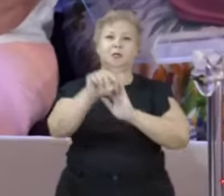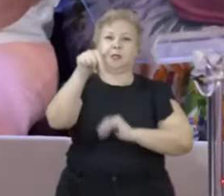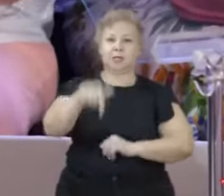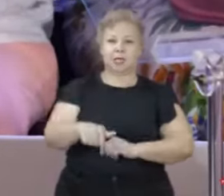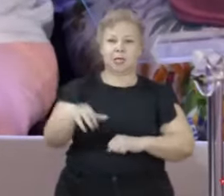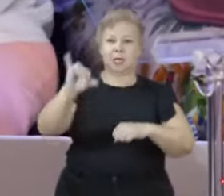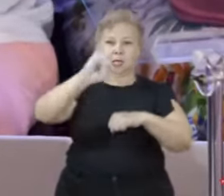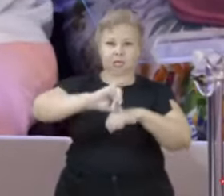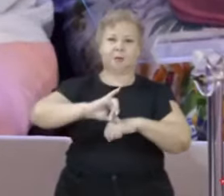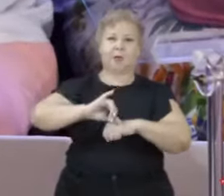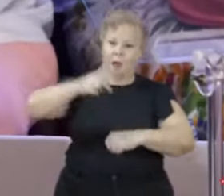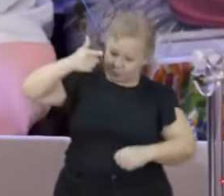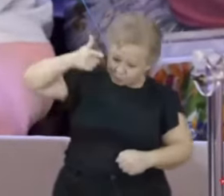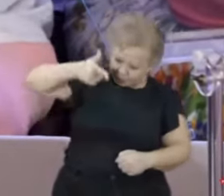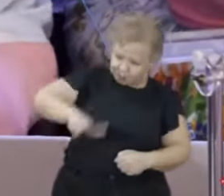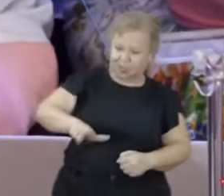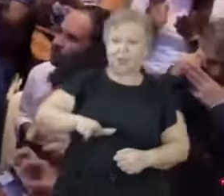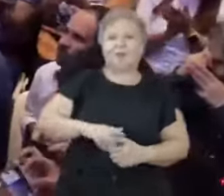capital.